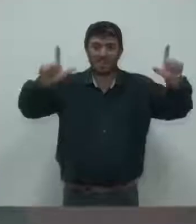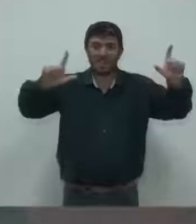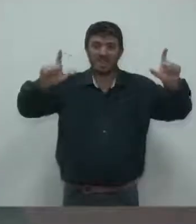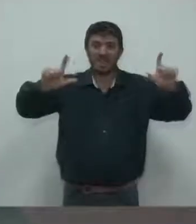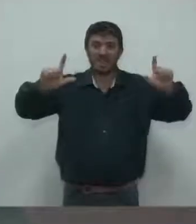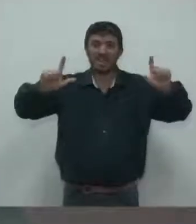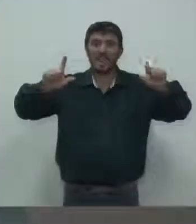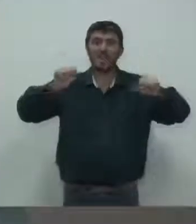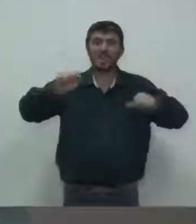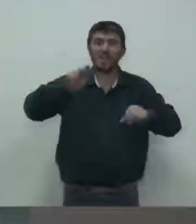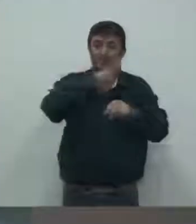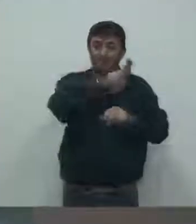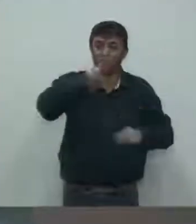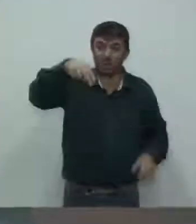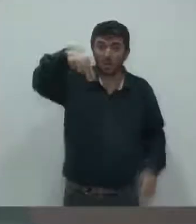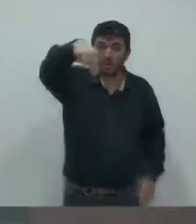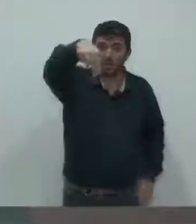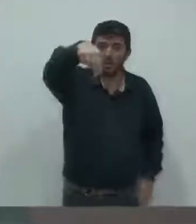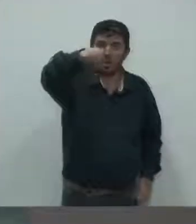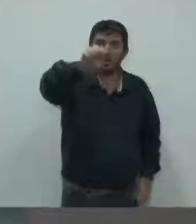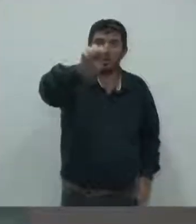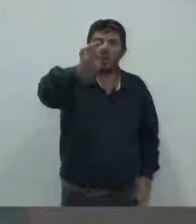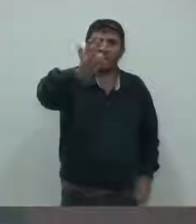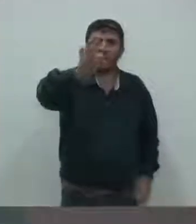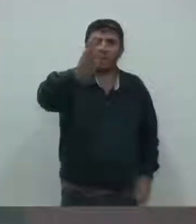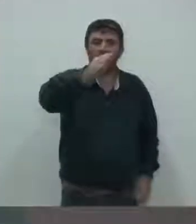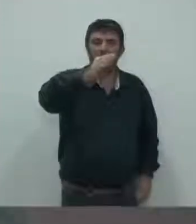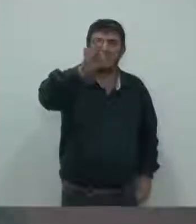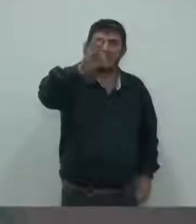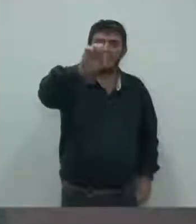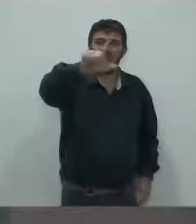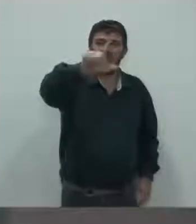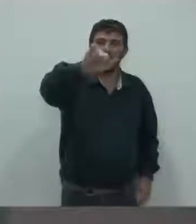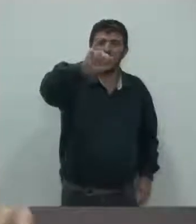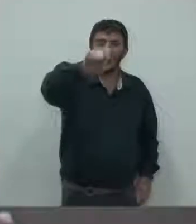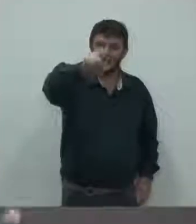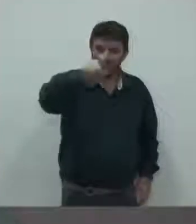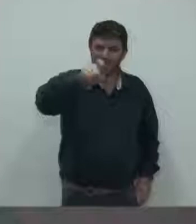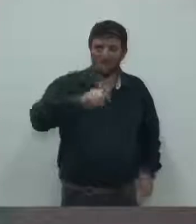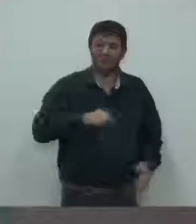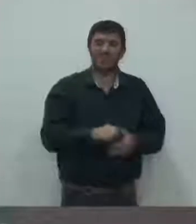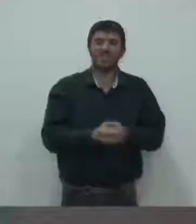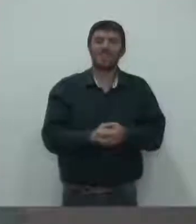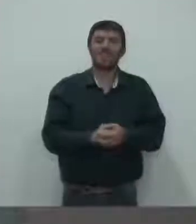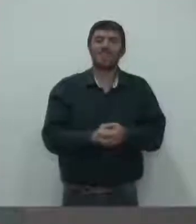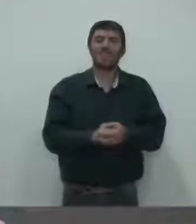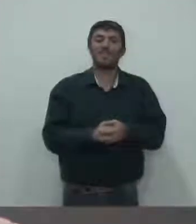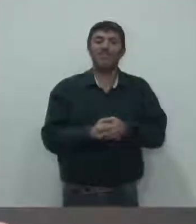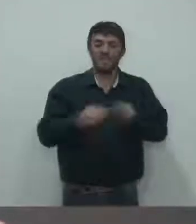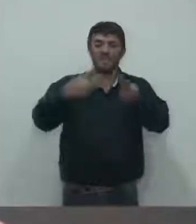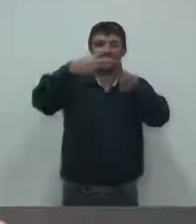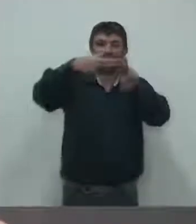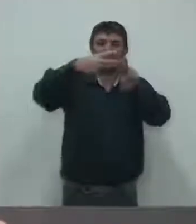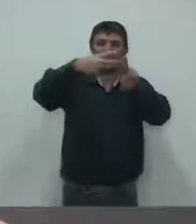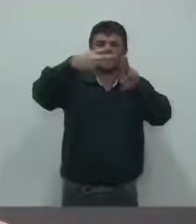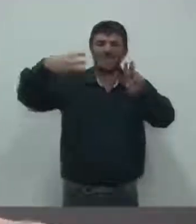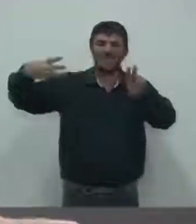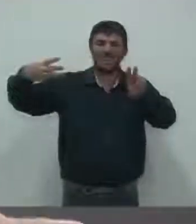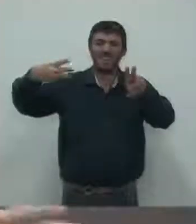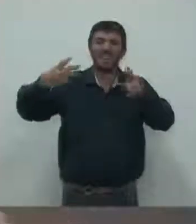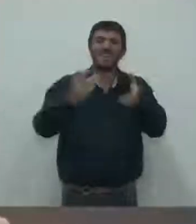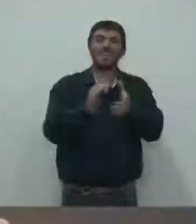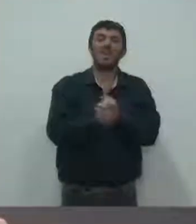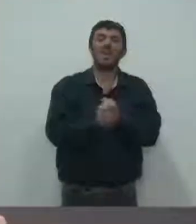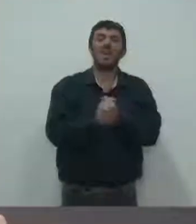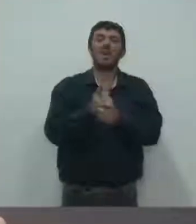vamos chamar assim, de uma empresa que ela tem se preocupado com essa questão da inclusão. Naquele dia eles cantaram em Libras, o Tocando em Frente, que